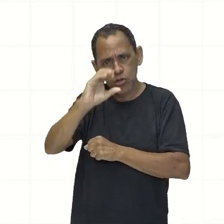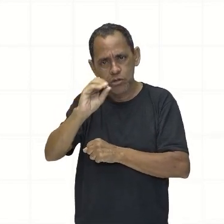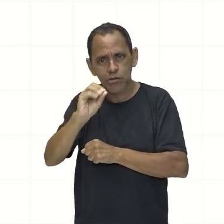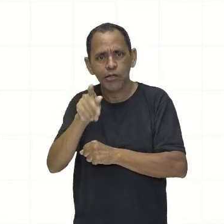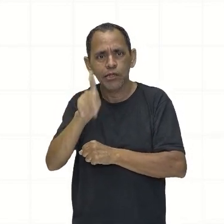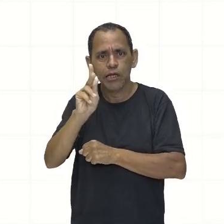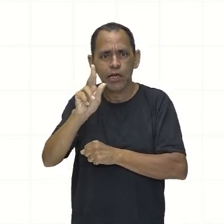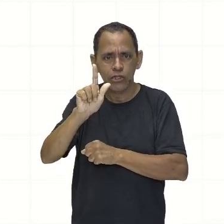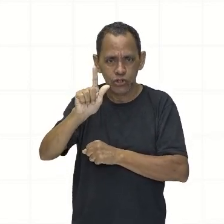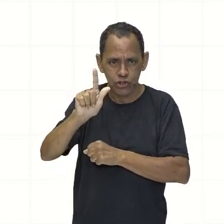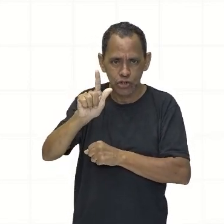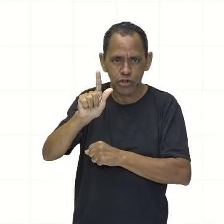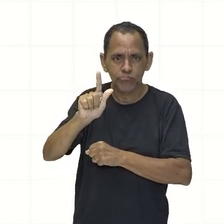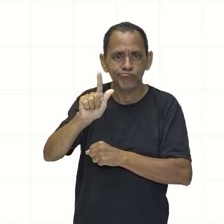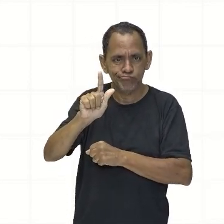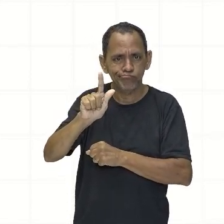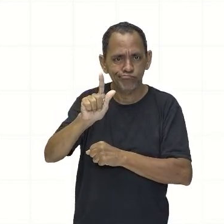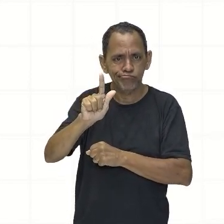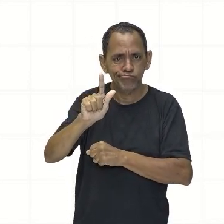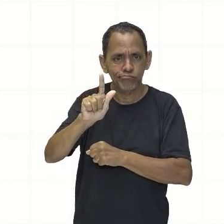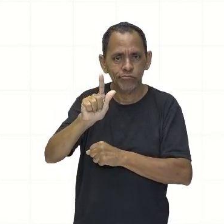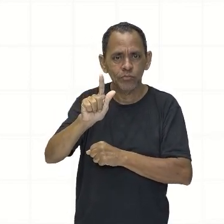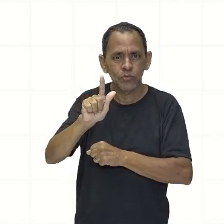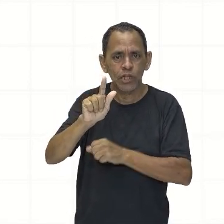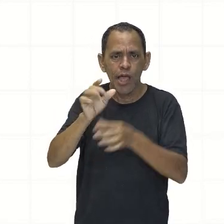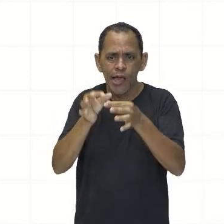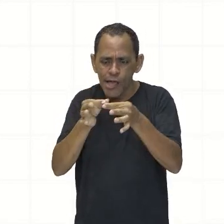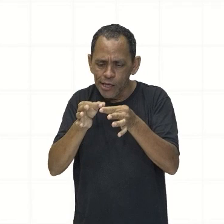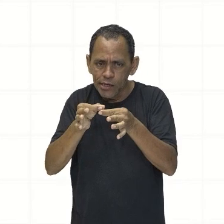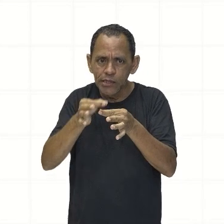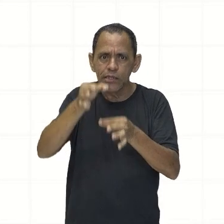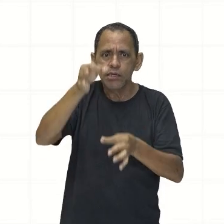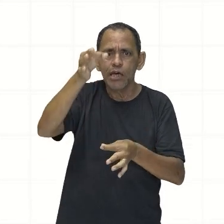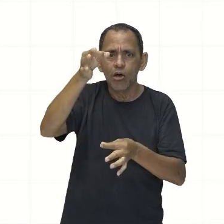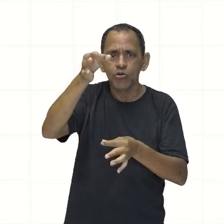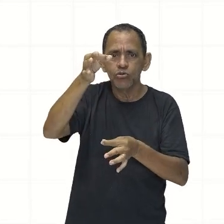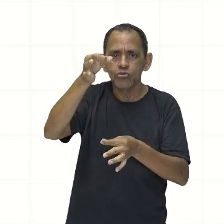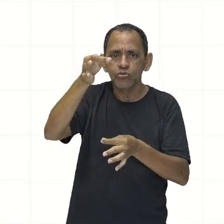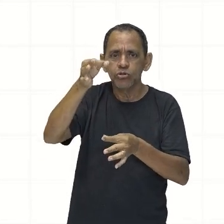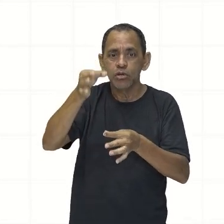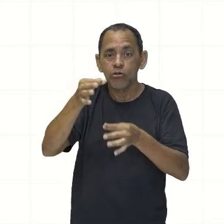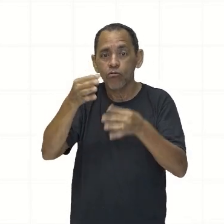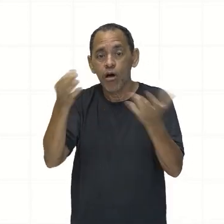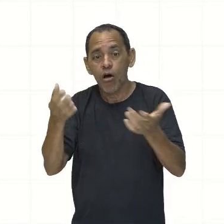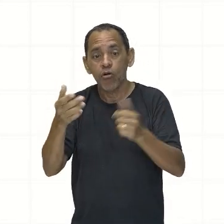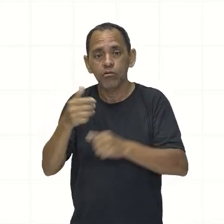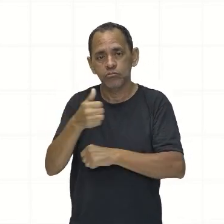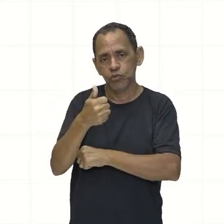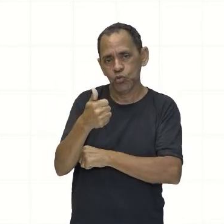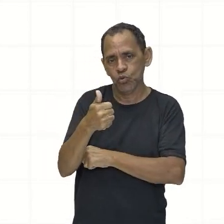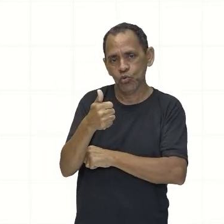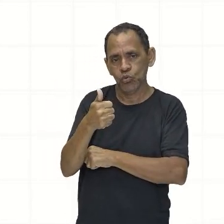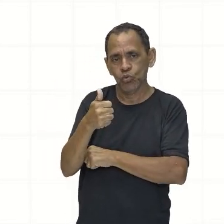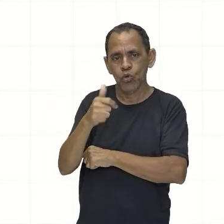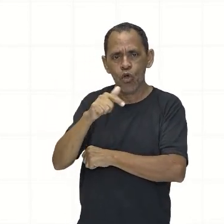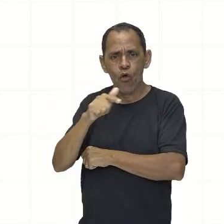sei a massa dessa pessoa, né? Está aqui o peso dela, olha aqui, ele é exatamente